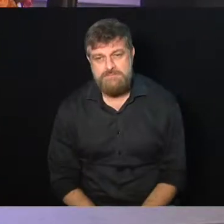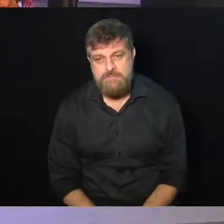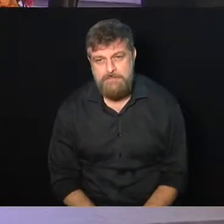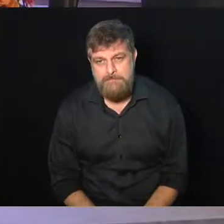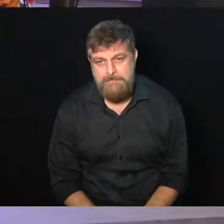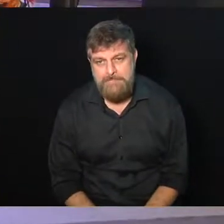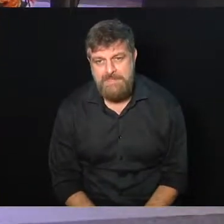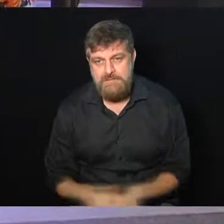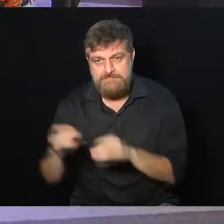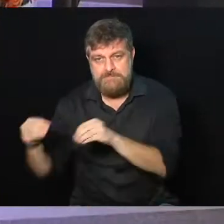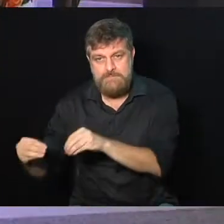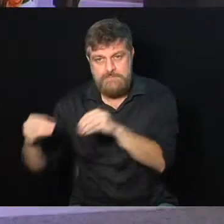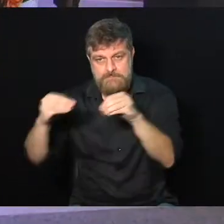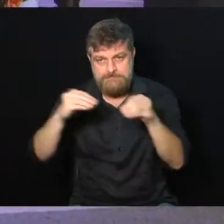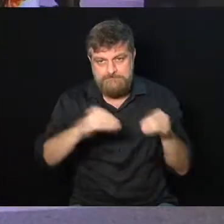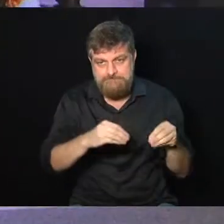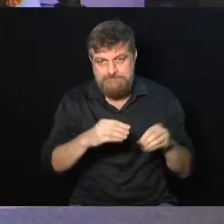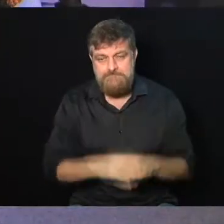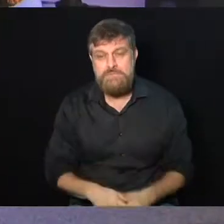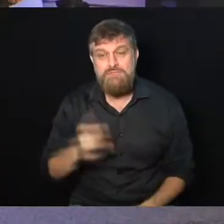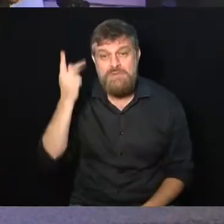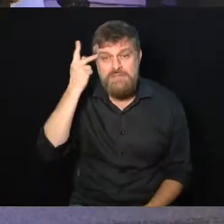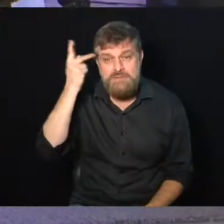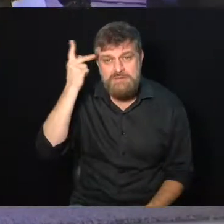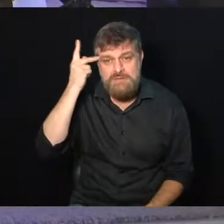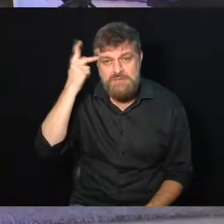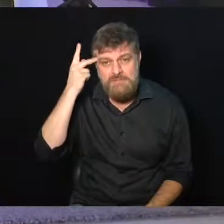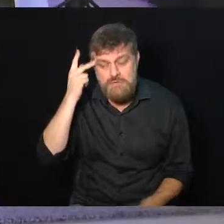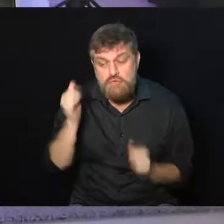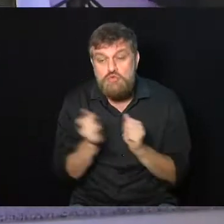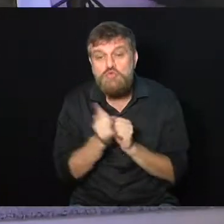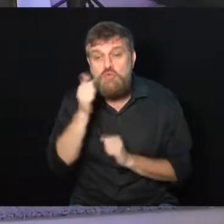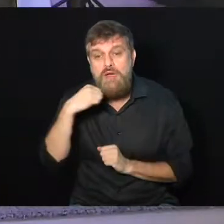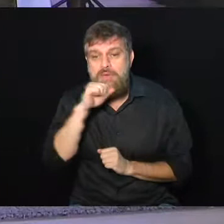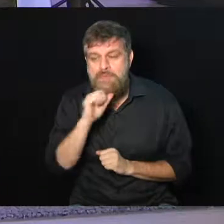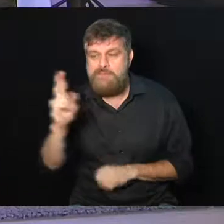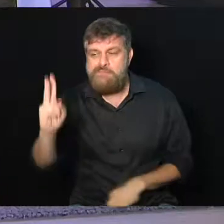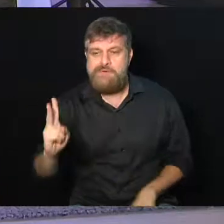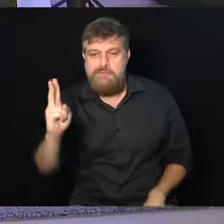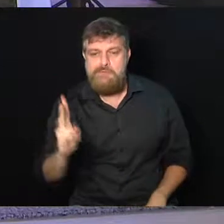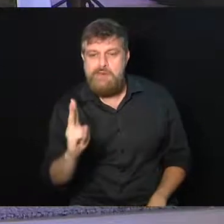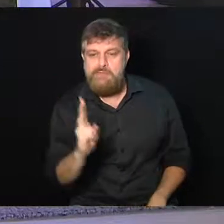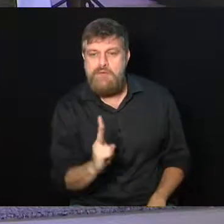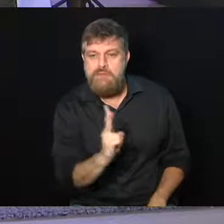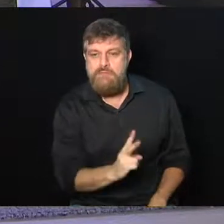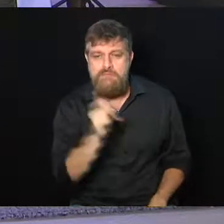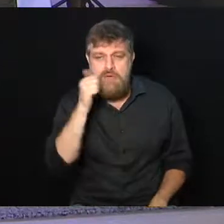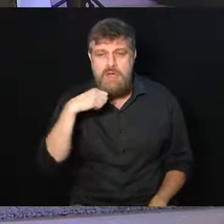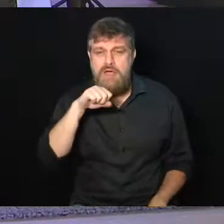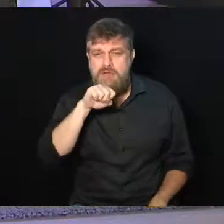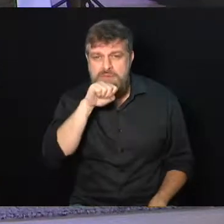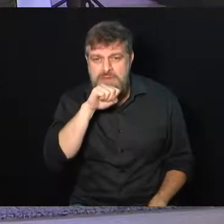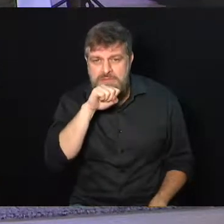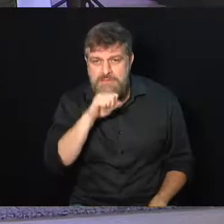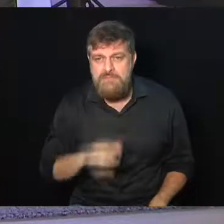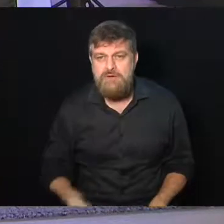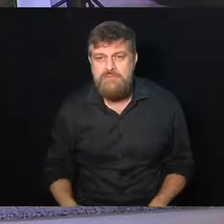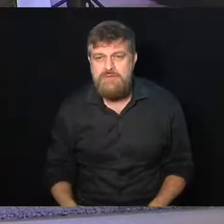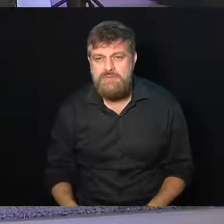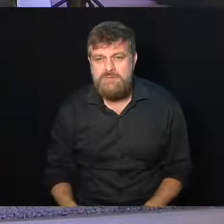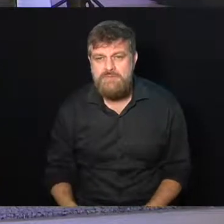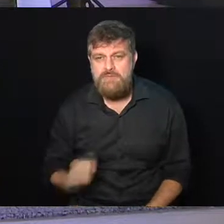Vim para São Paulo muito cedo com a minha mãe, e a minha mãe saiu meio